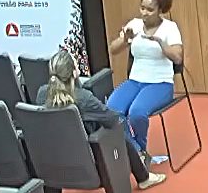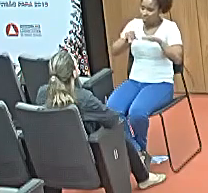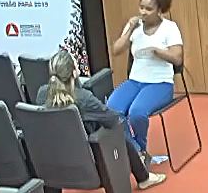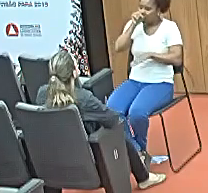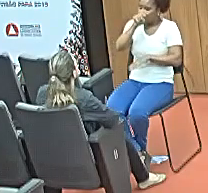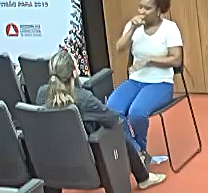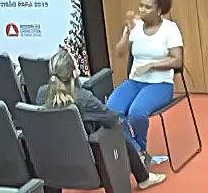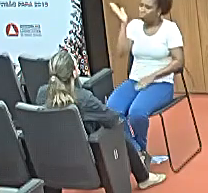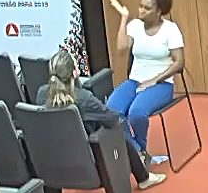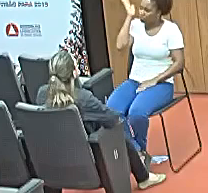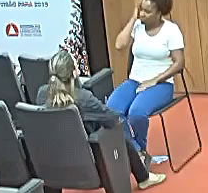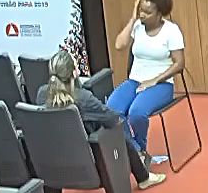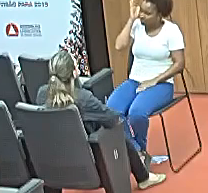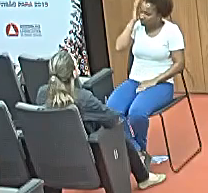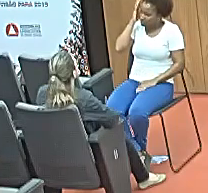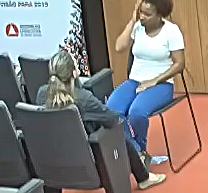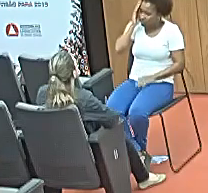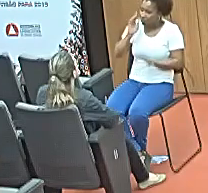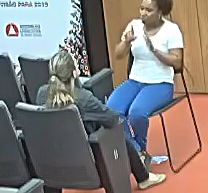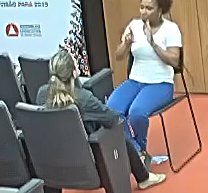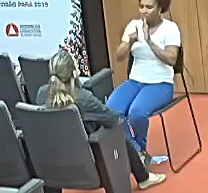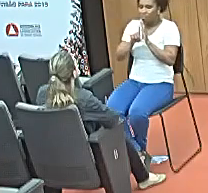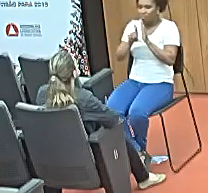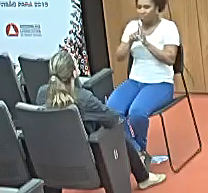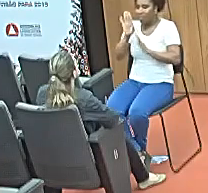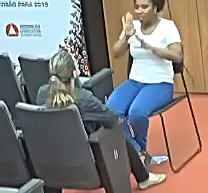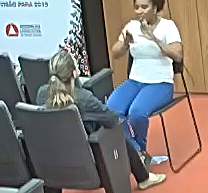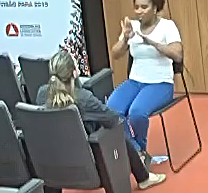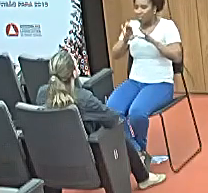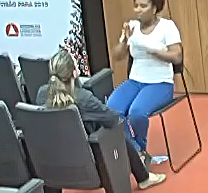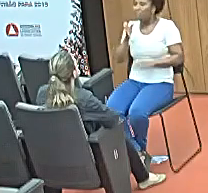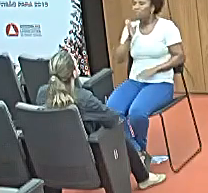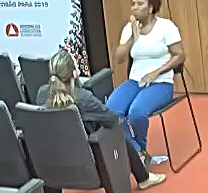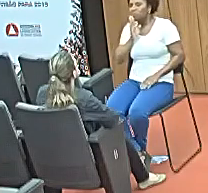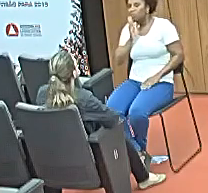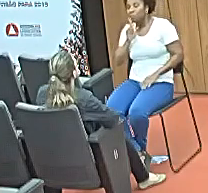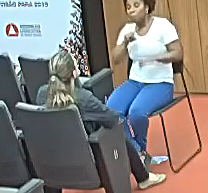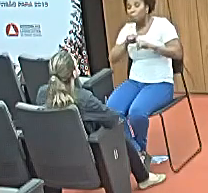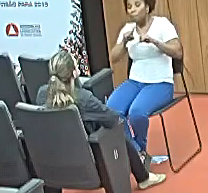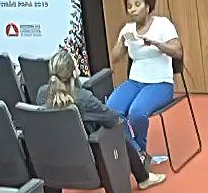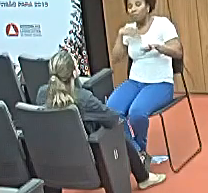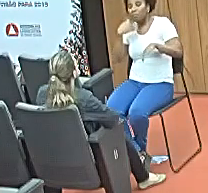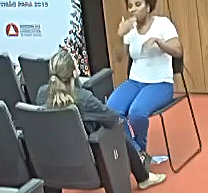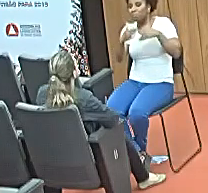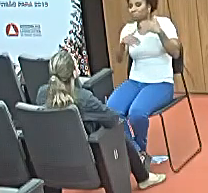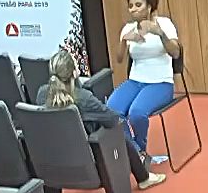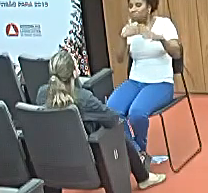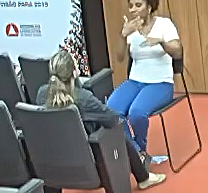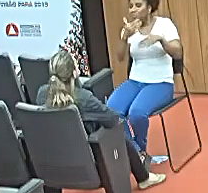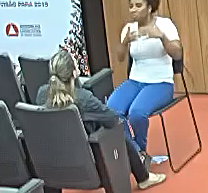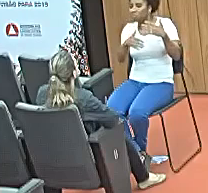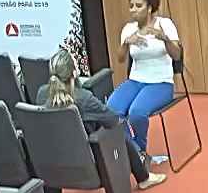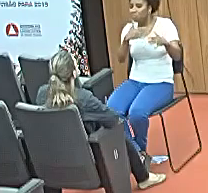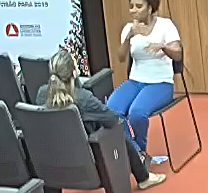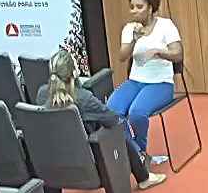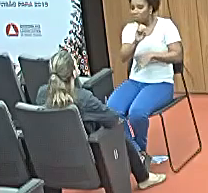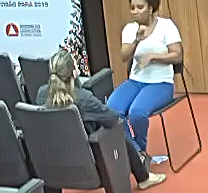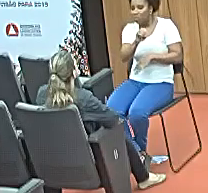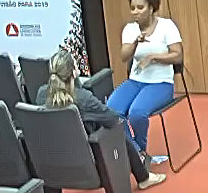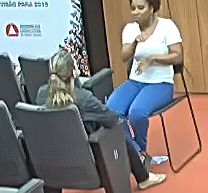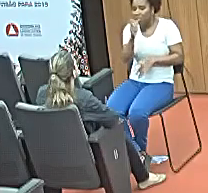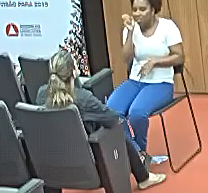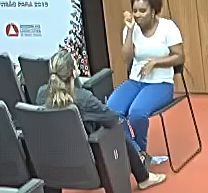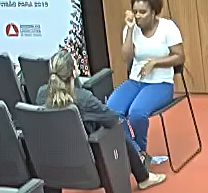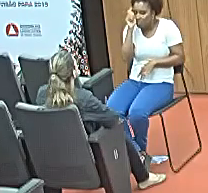públicas quando entram no sistema socioeducativo e quando saem uma dificuldade muito grande e acessar o mercado